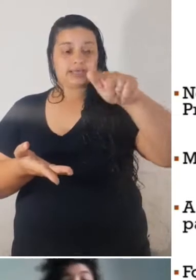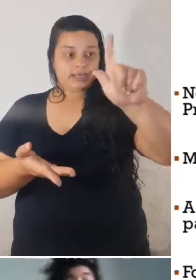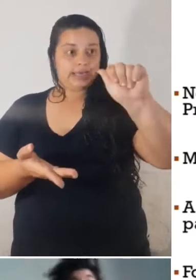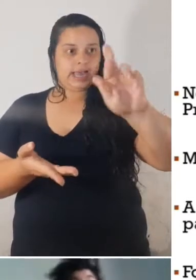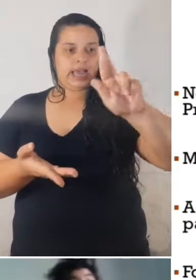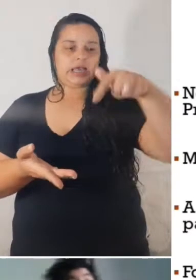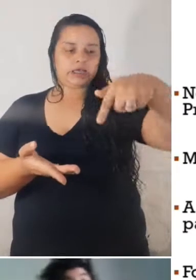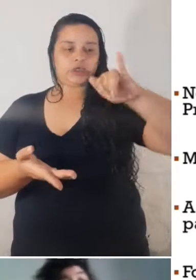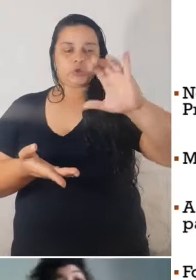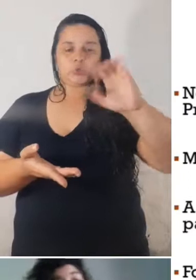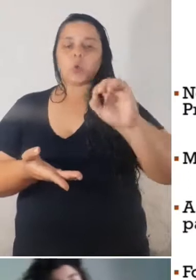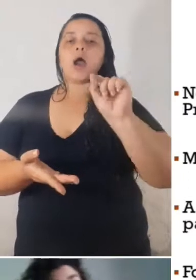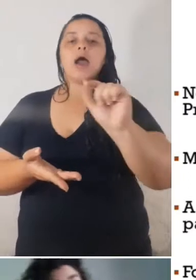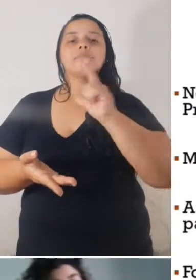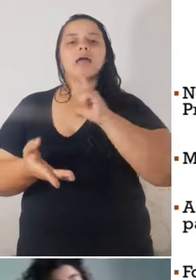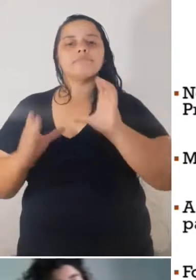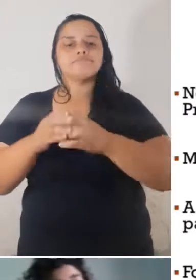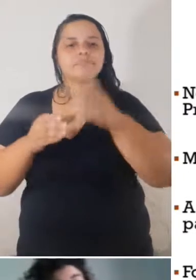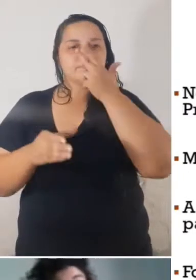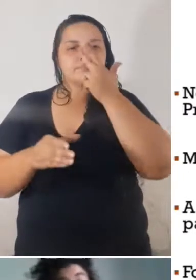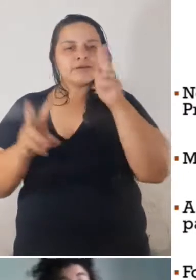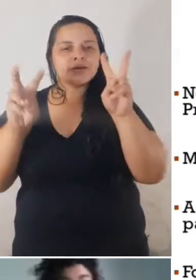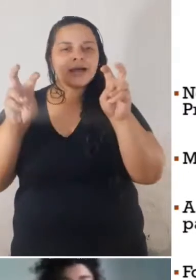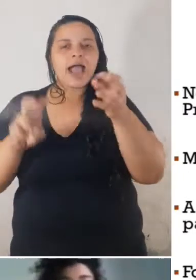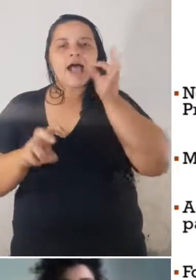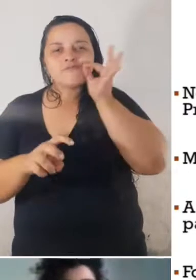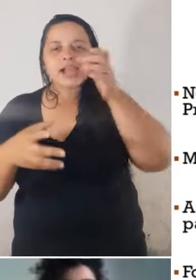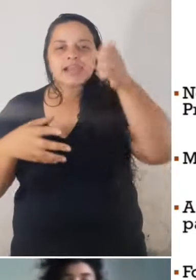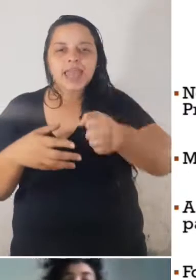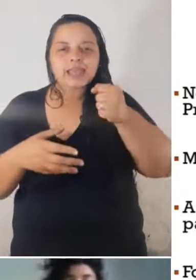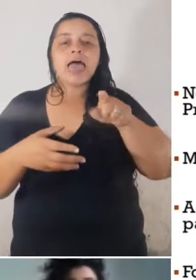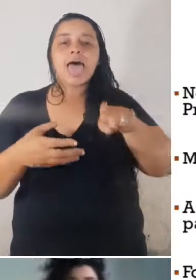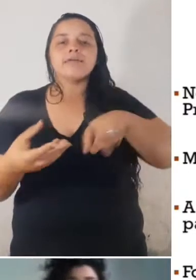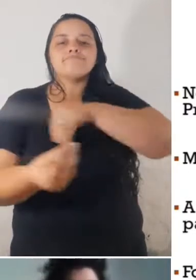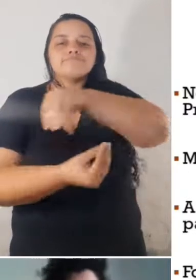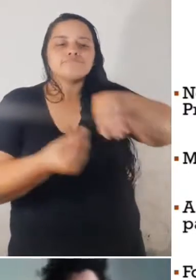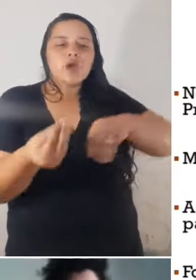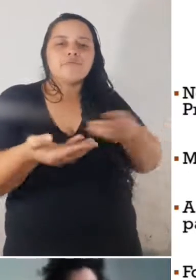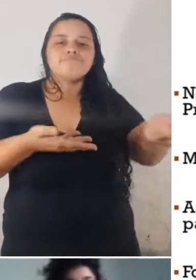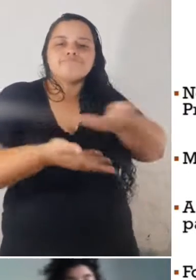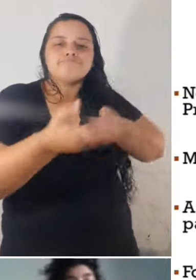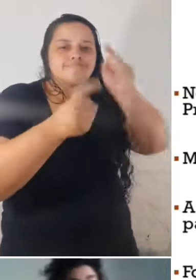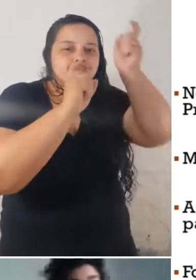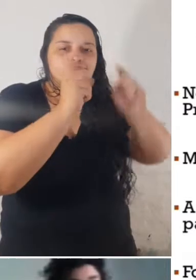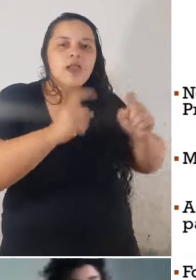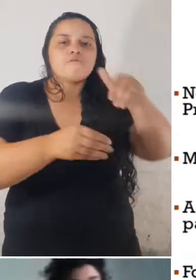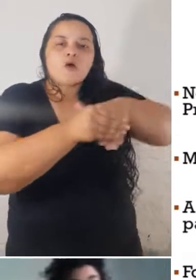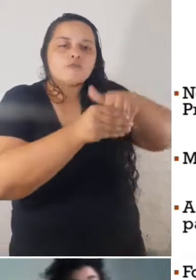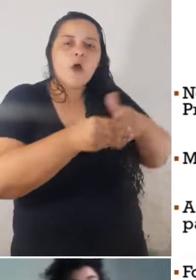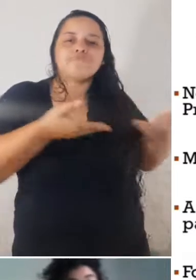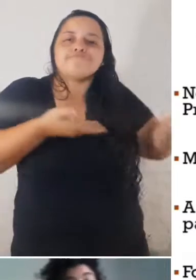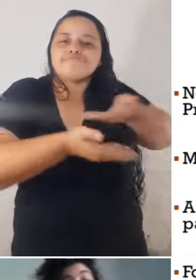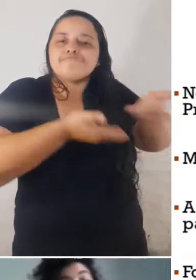leite, veio a fortalecer ainda mais essa oposição que já se formava contra o governo. Minas